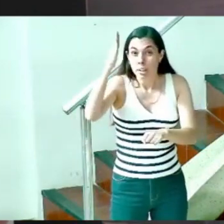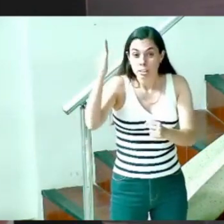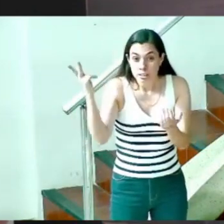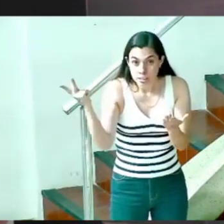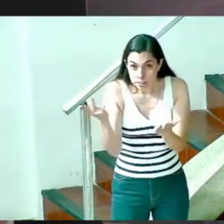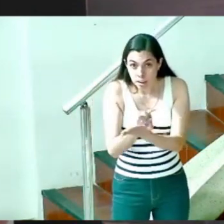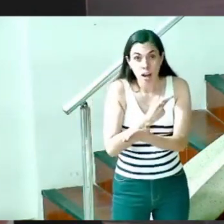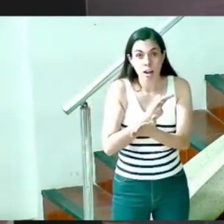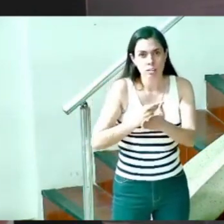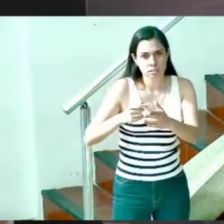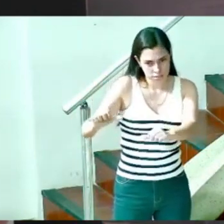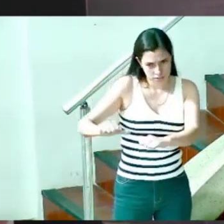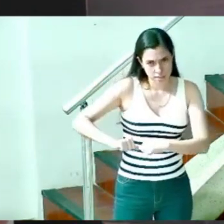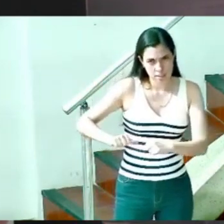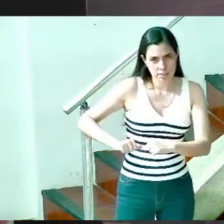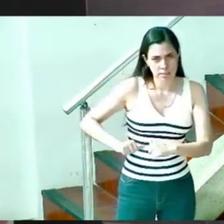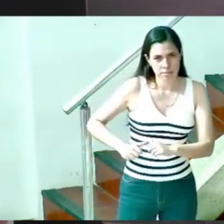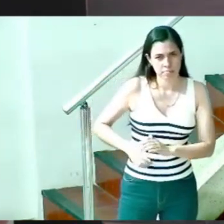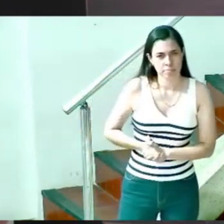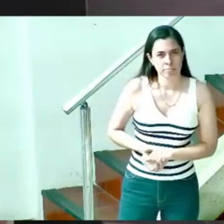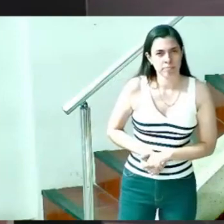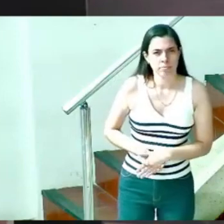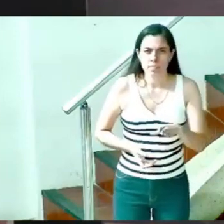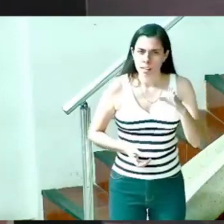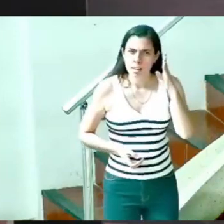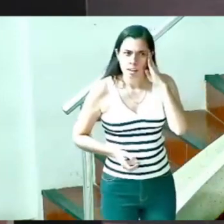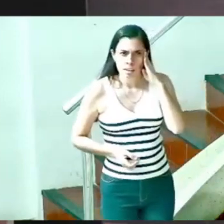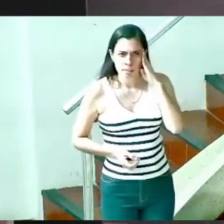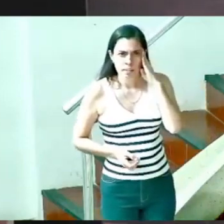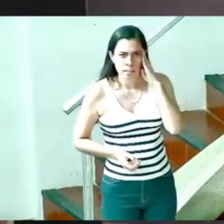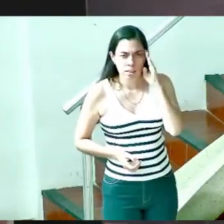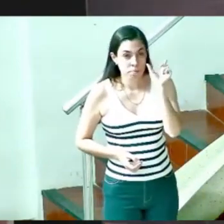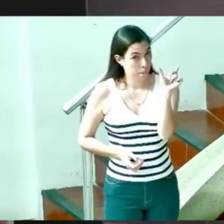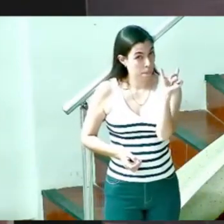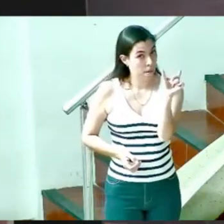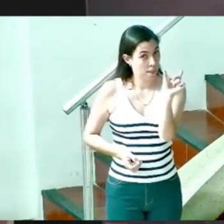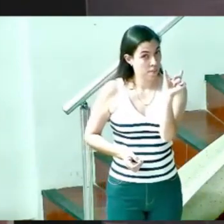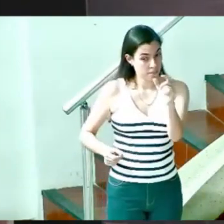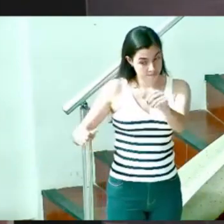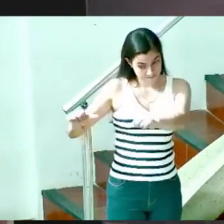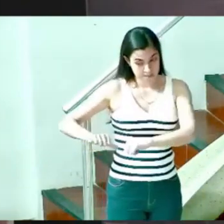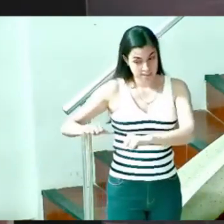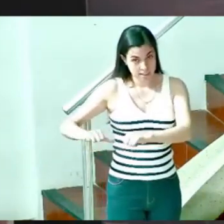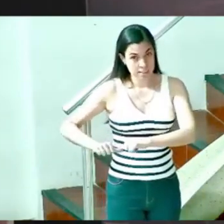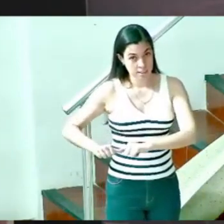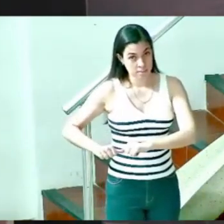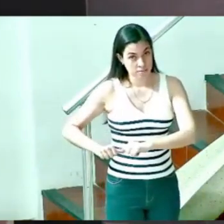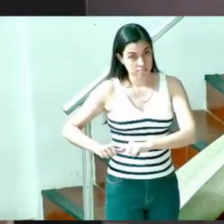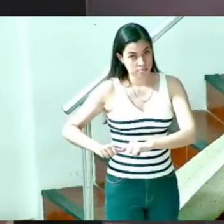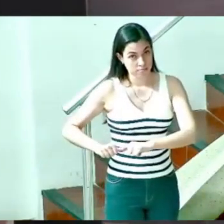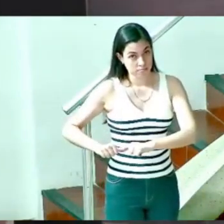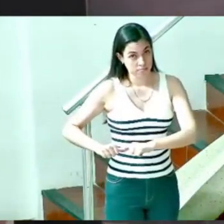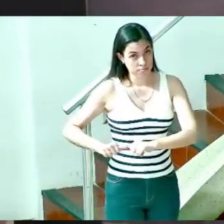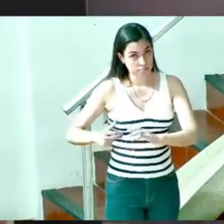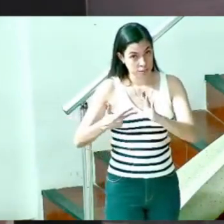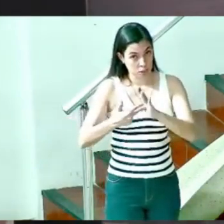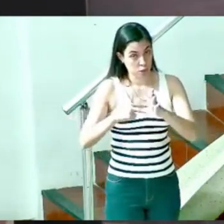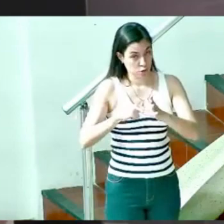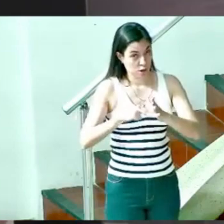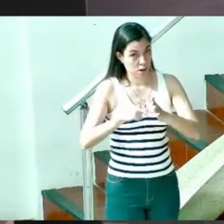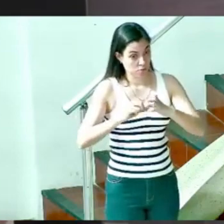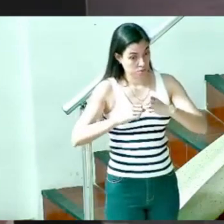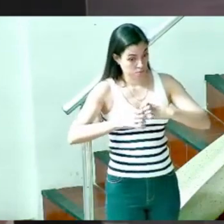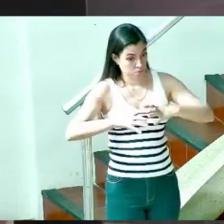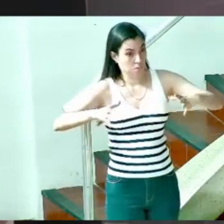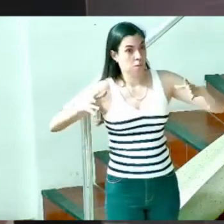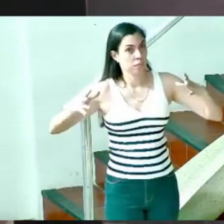reduz aos dois primeiros aspectos que eu coloquei aqui, a saber, as questões de ordem sexual, ou até mesmo aquela tentação que a gente